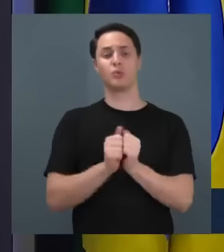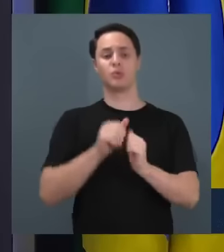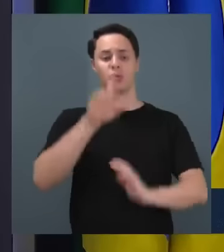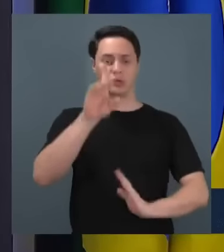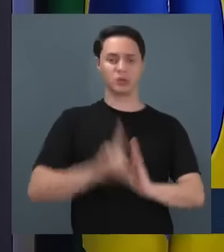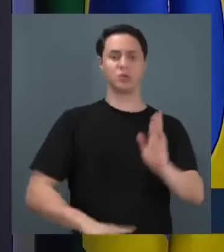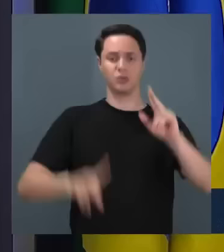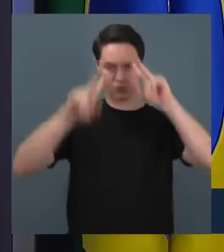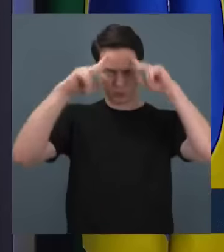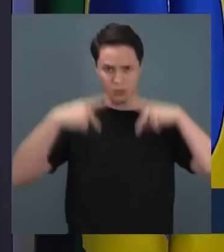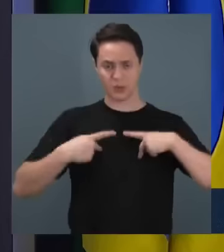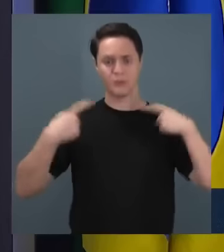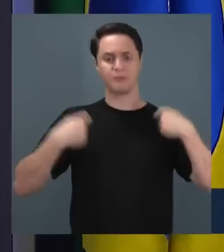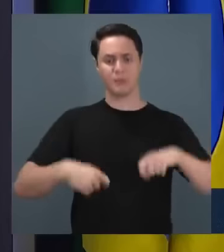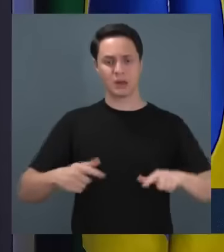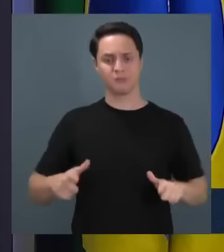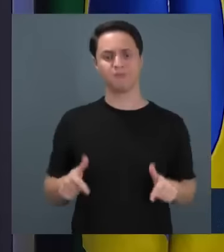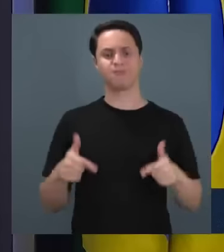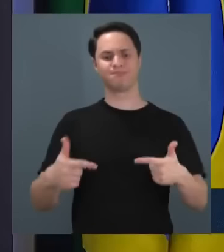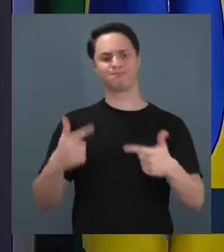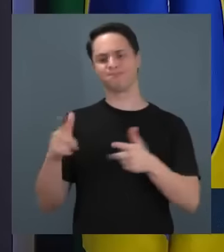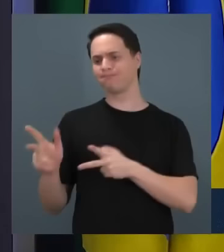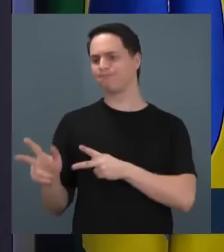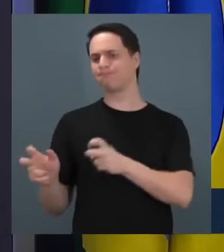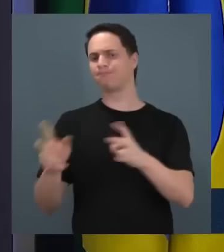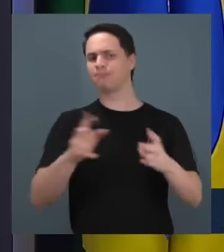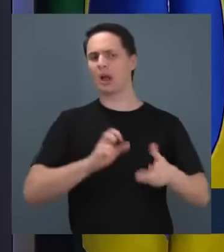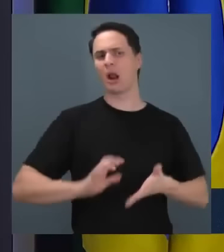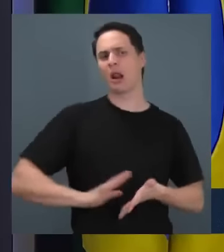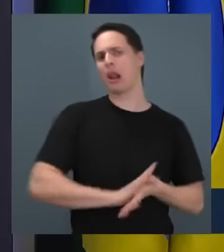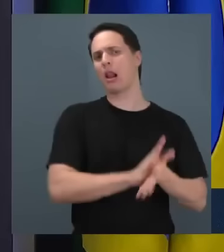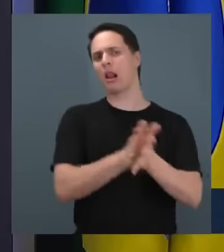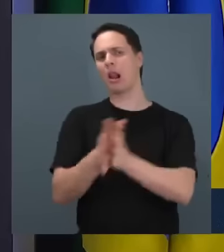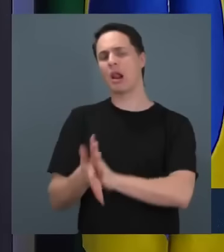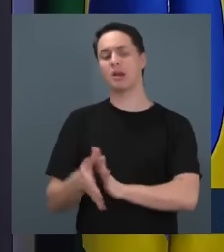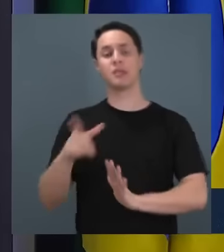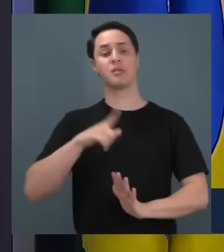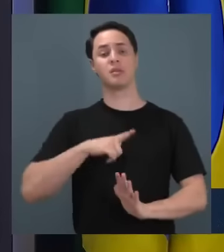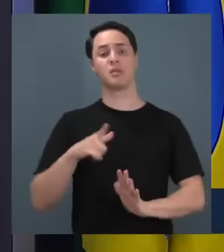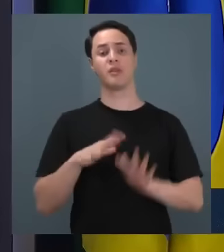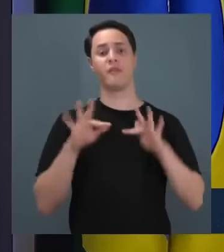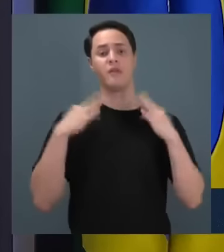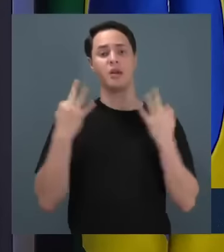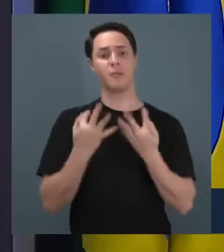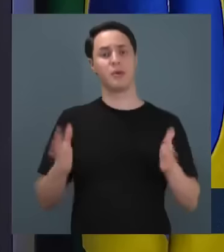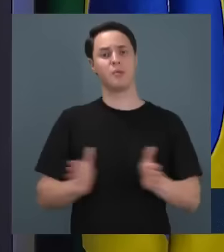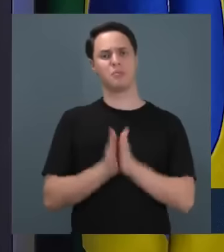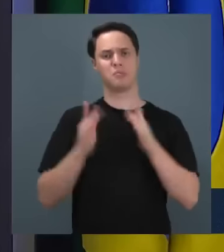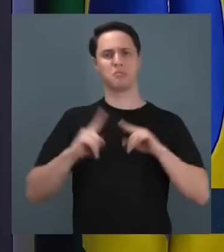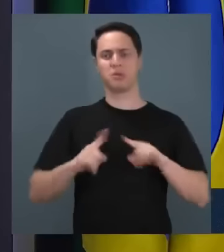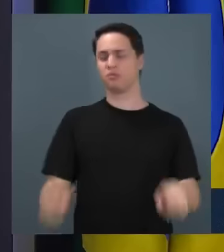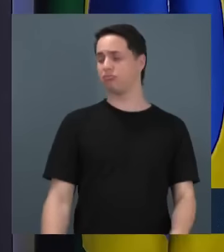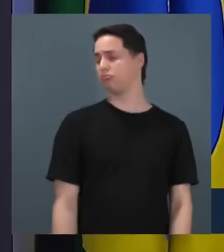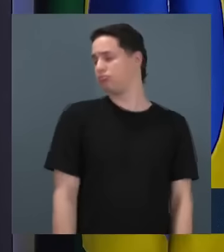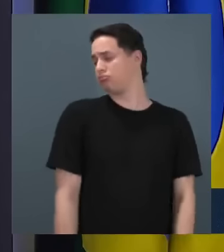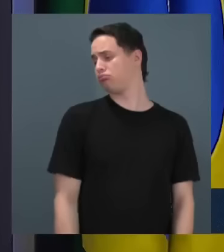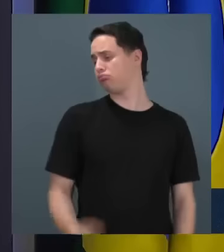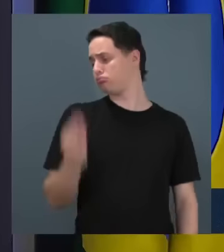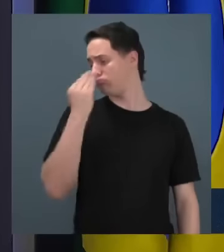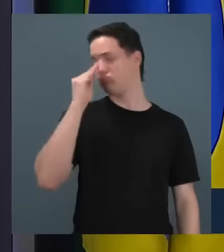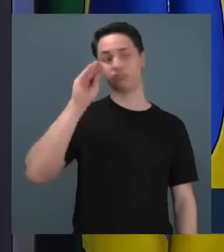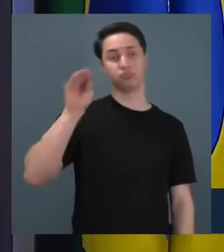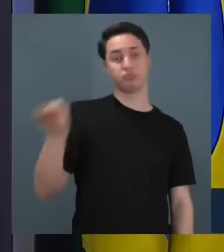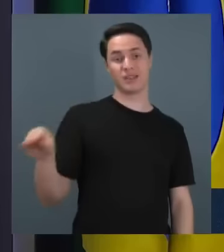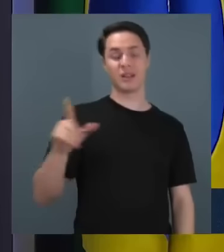a agir diante do extermínio territorial de famílias mais pobres, mas não, preferiu virar as costas. A